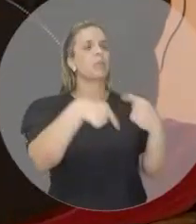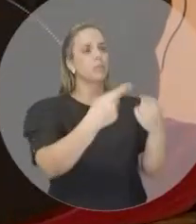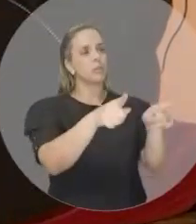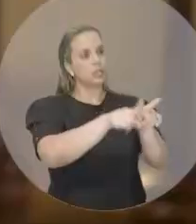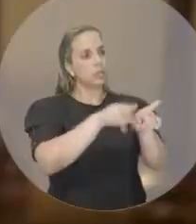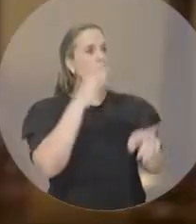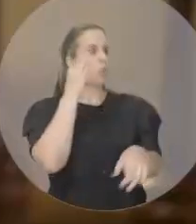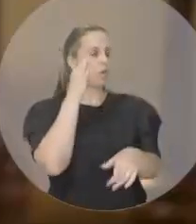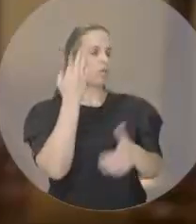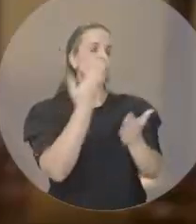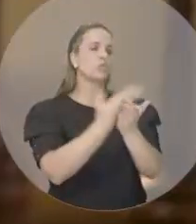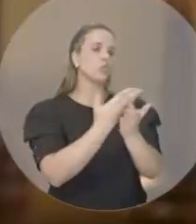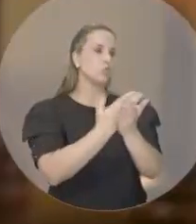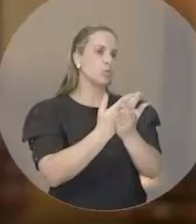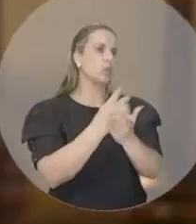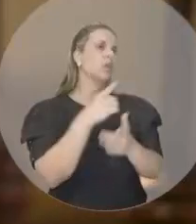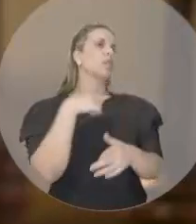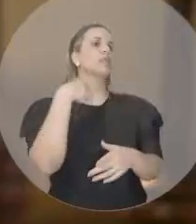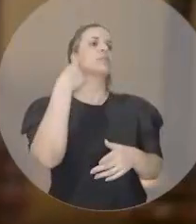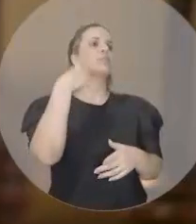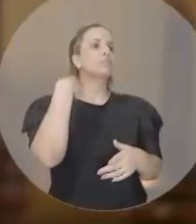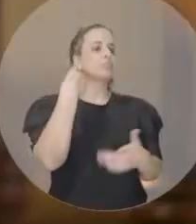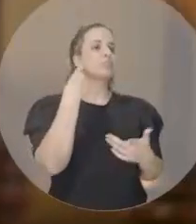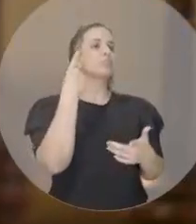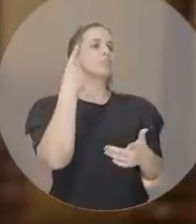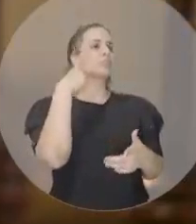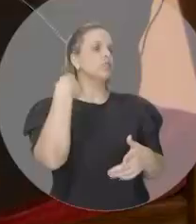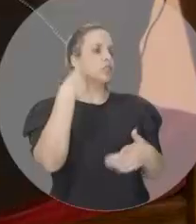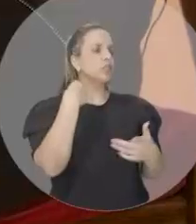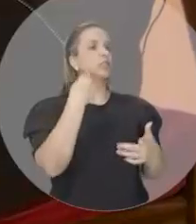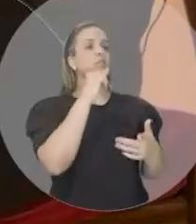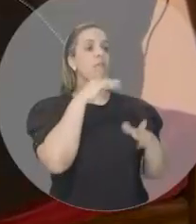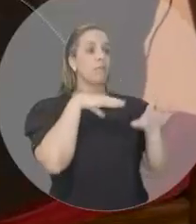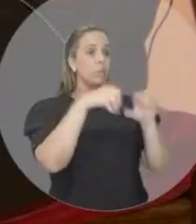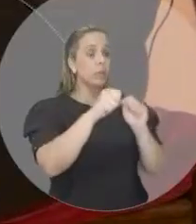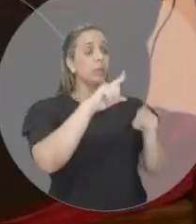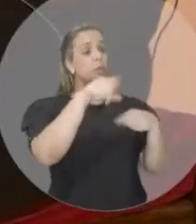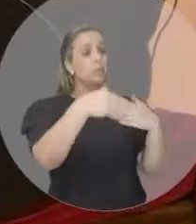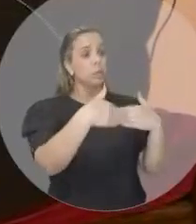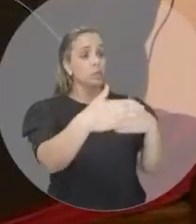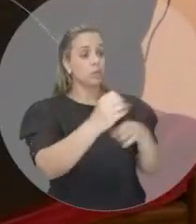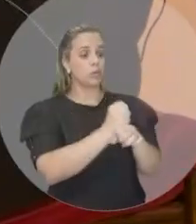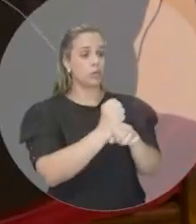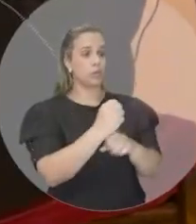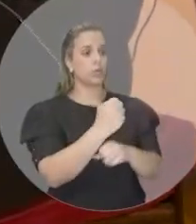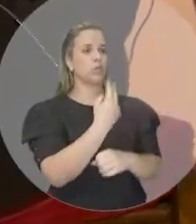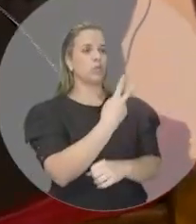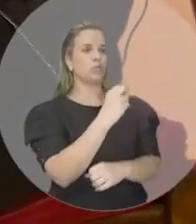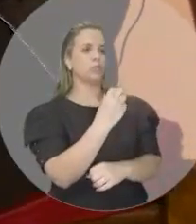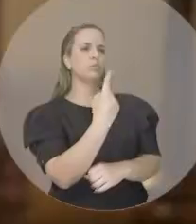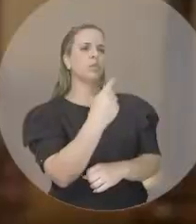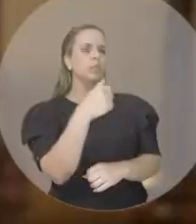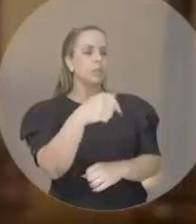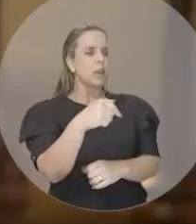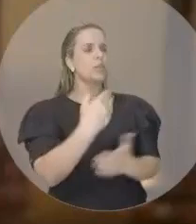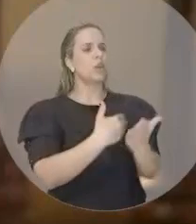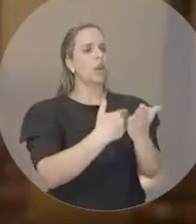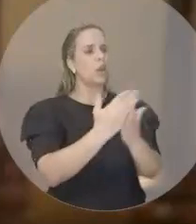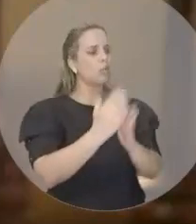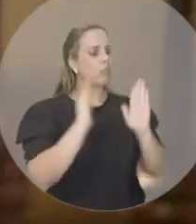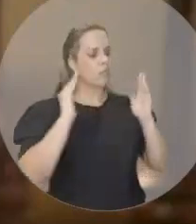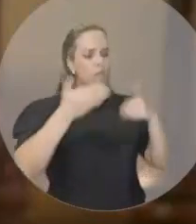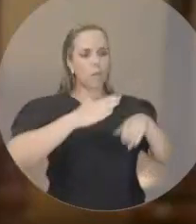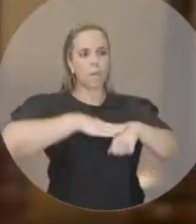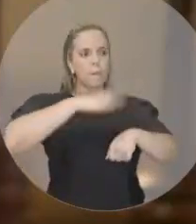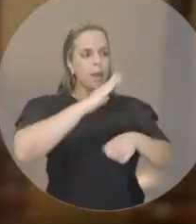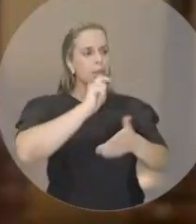direito na UFMT também, fiz uma faculdade na sequência da outra. E aí, a partir de 2017, eu comecei